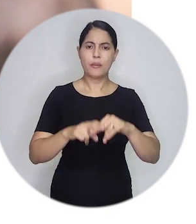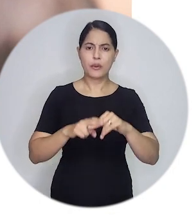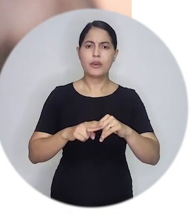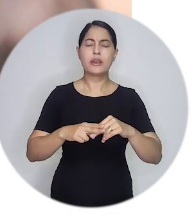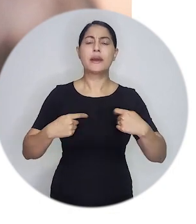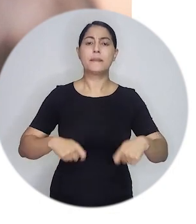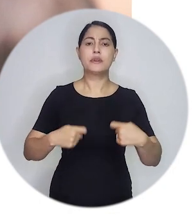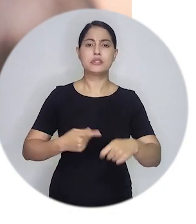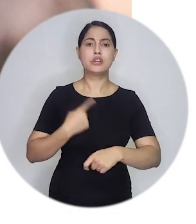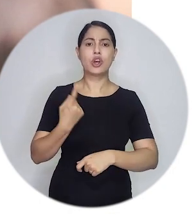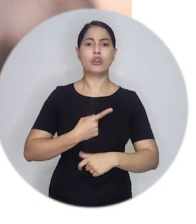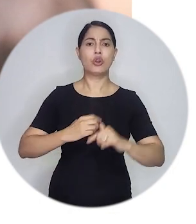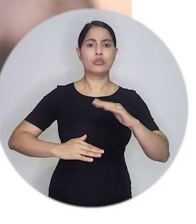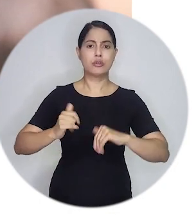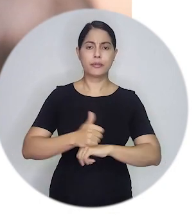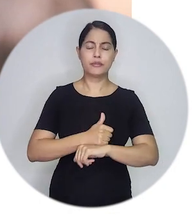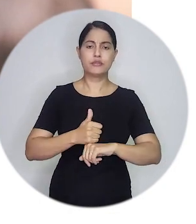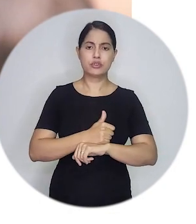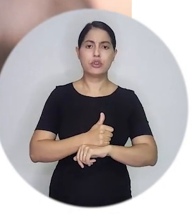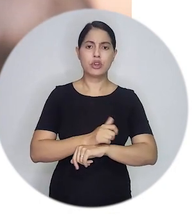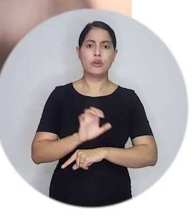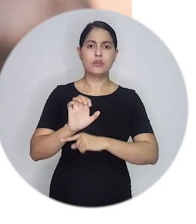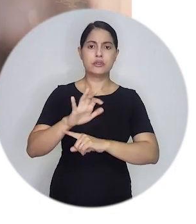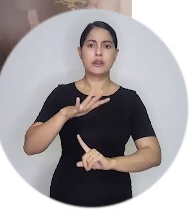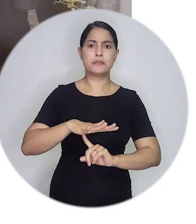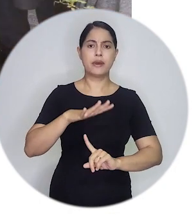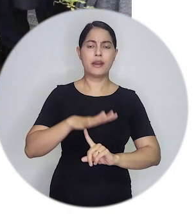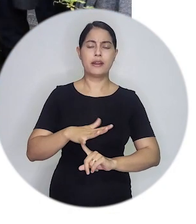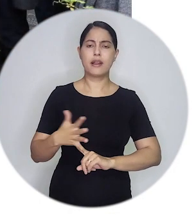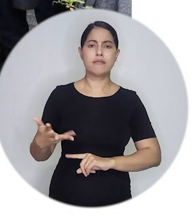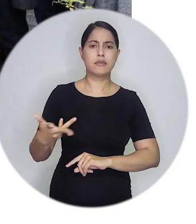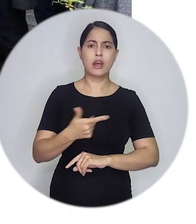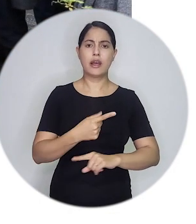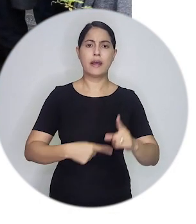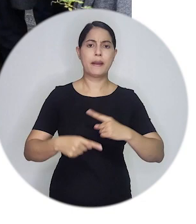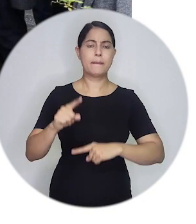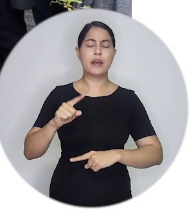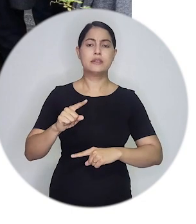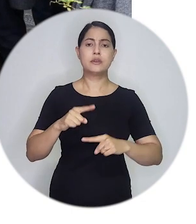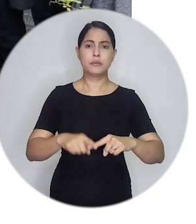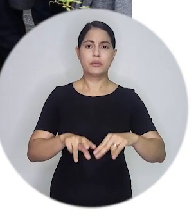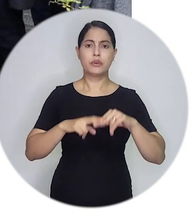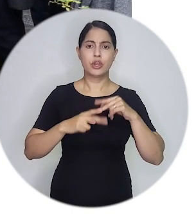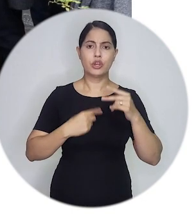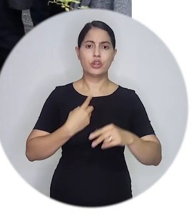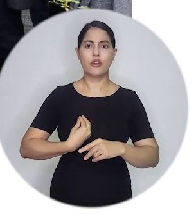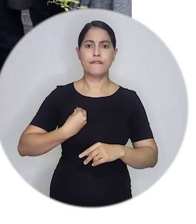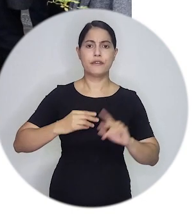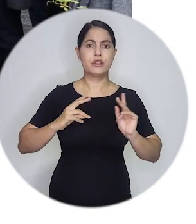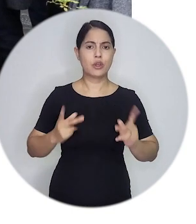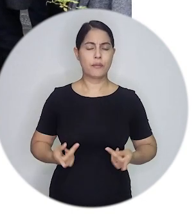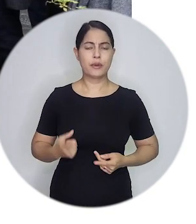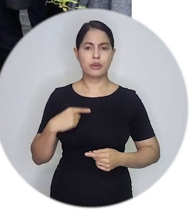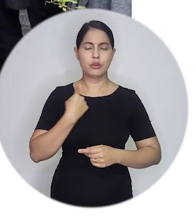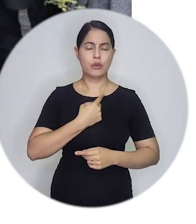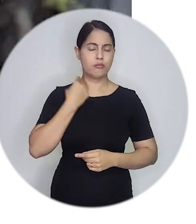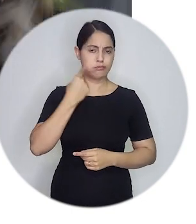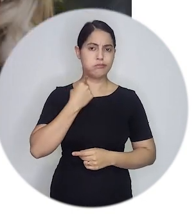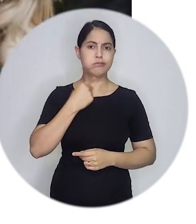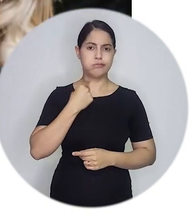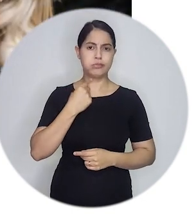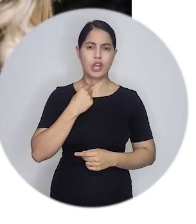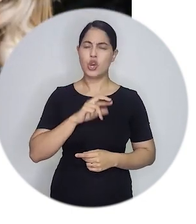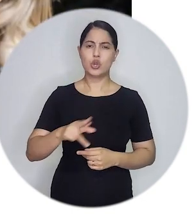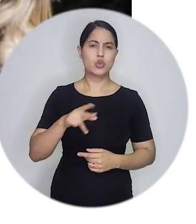que assim nós vamos aprimorar a nossa condição, o nosso Estado. É essa a nossa missão como ser humano e